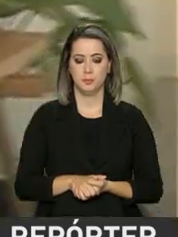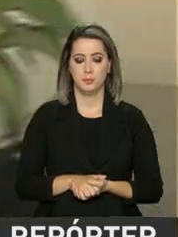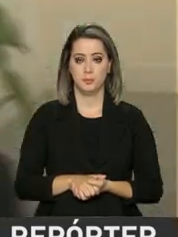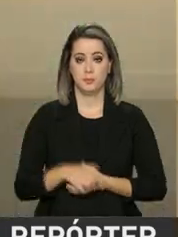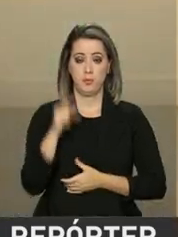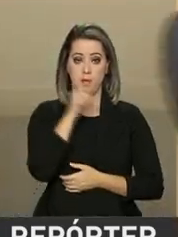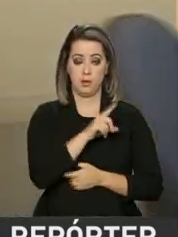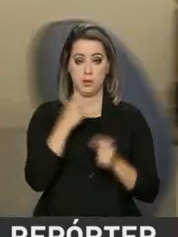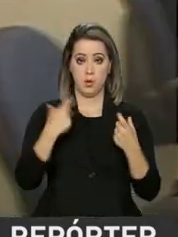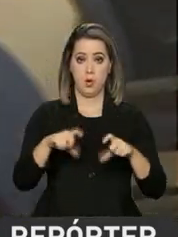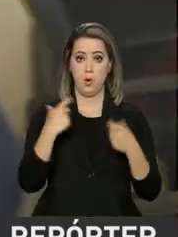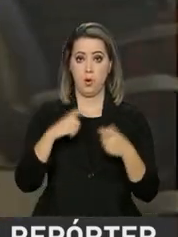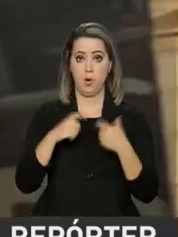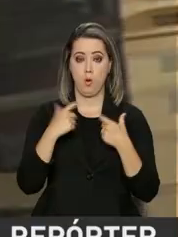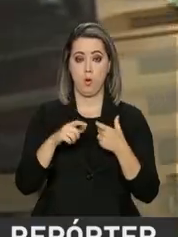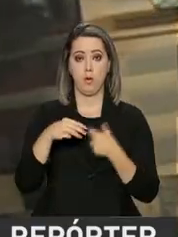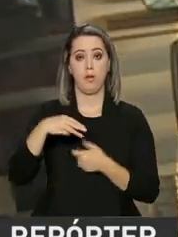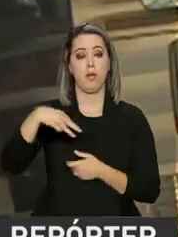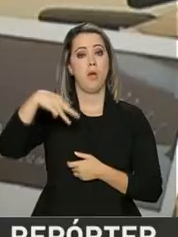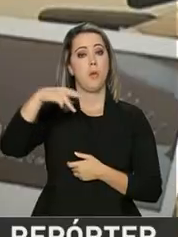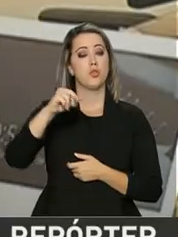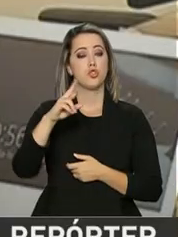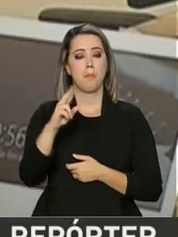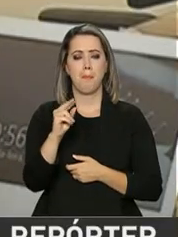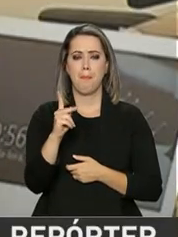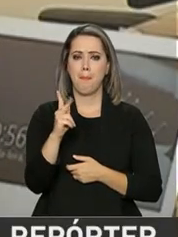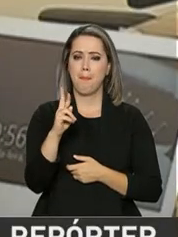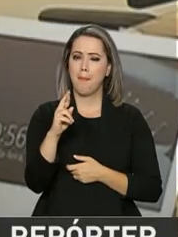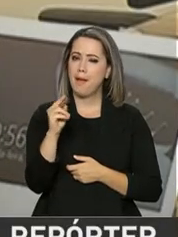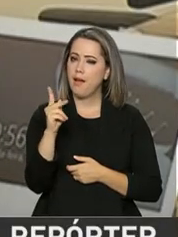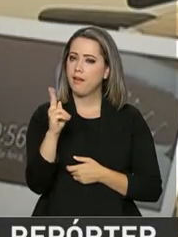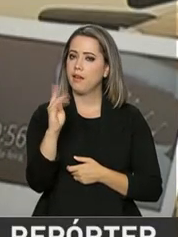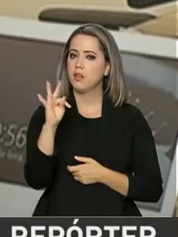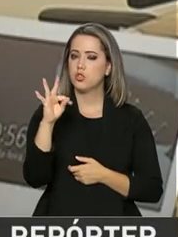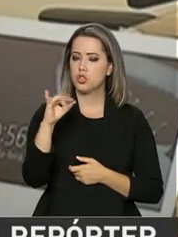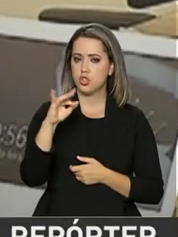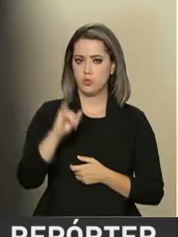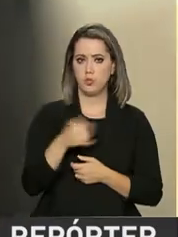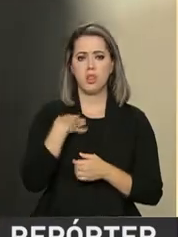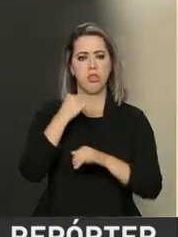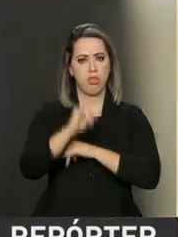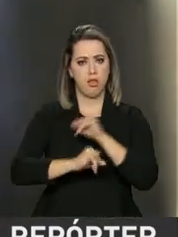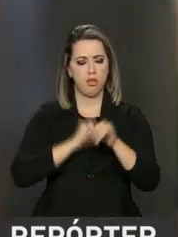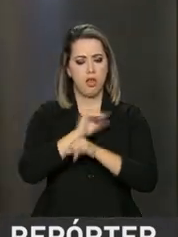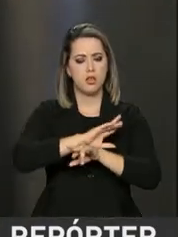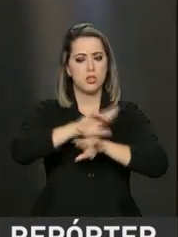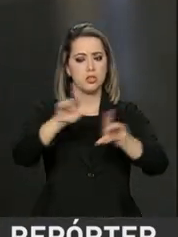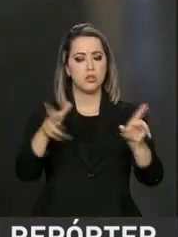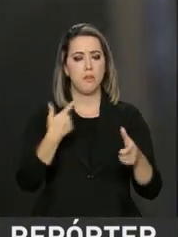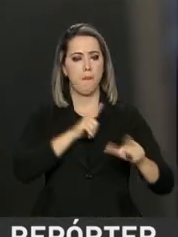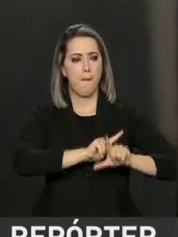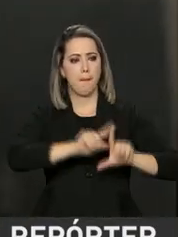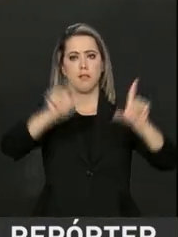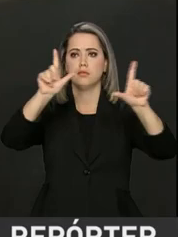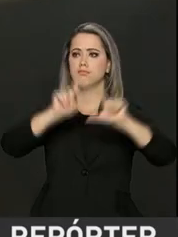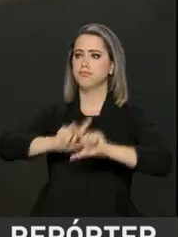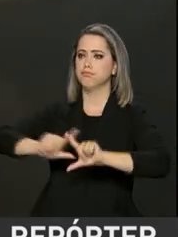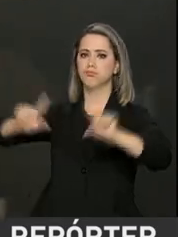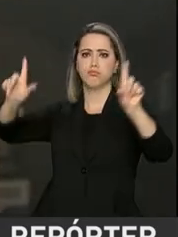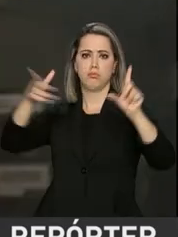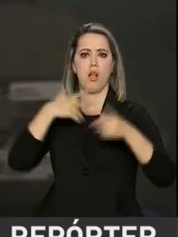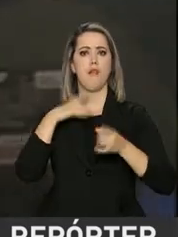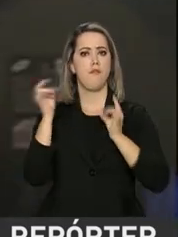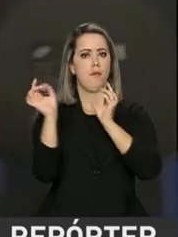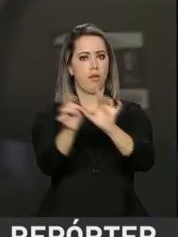Esta agência de marketing digital da capital paulista desenvolve soluções para comércio eletrônico e processos de venda para indústrias, empresas